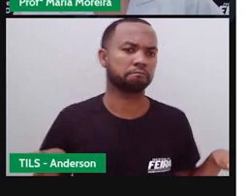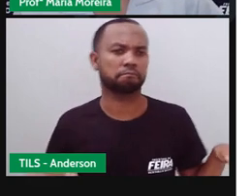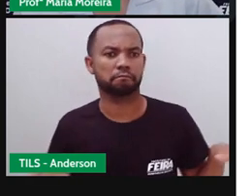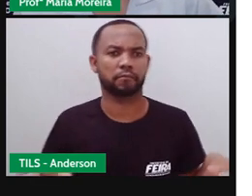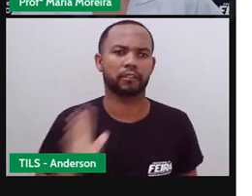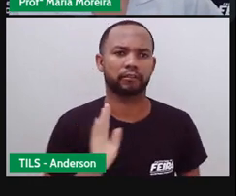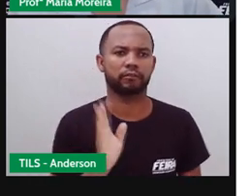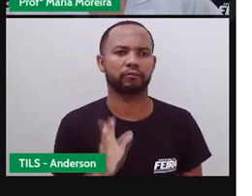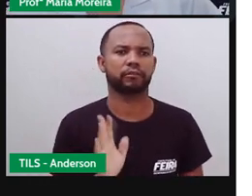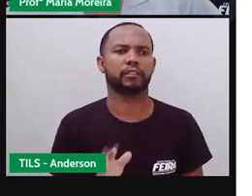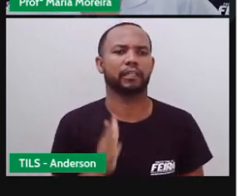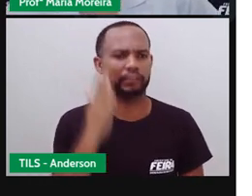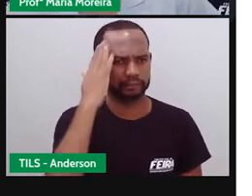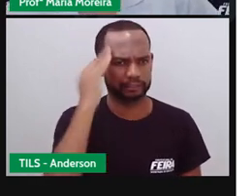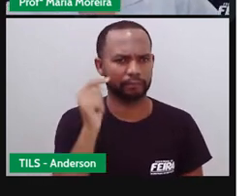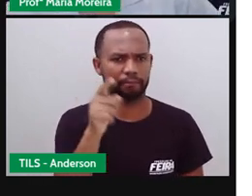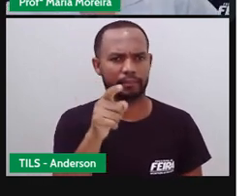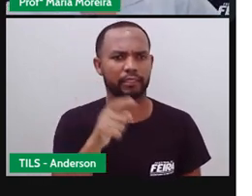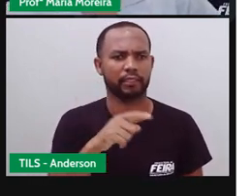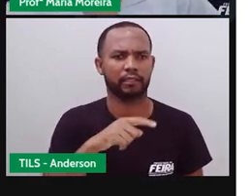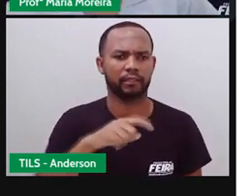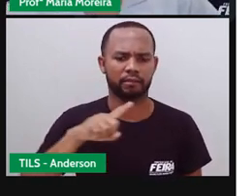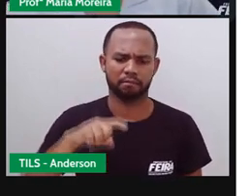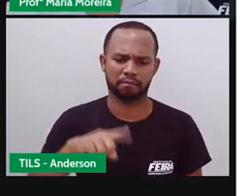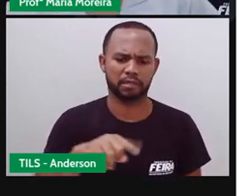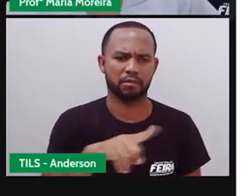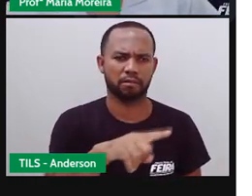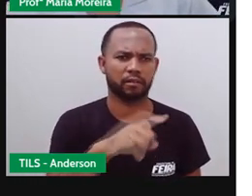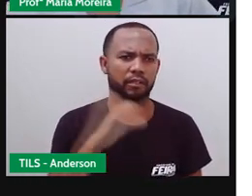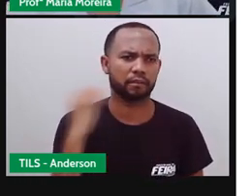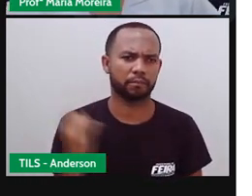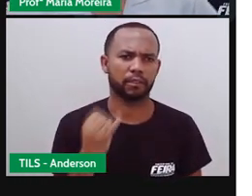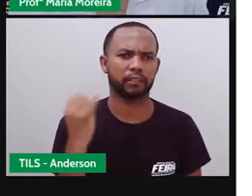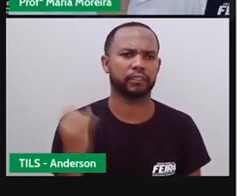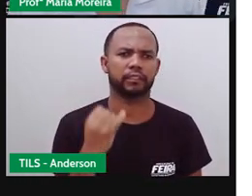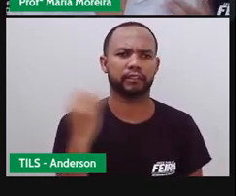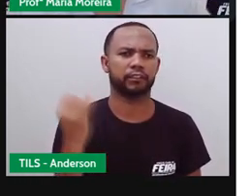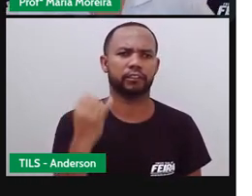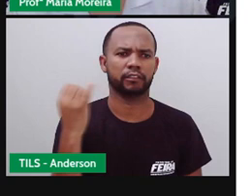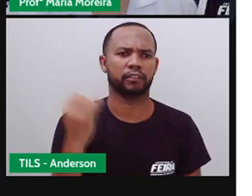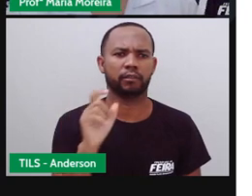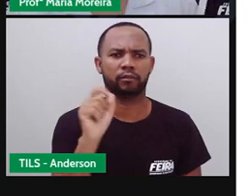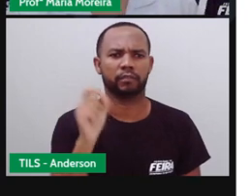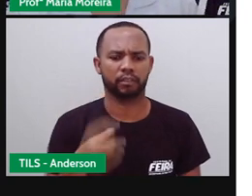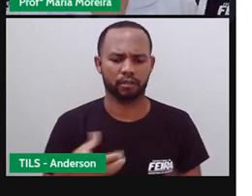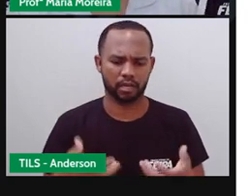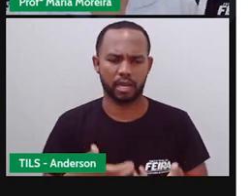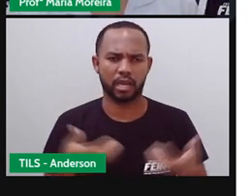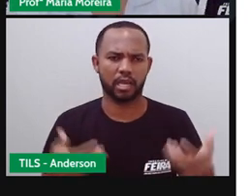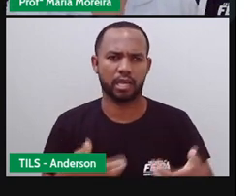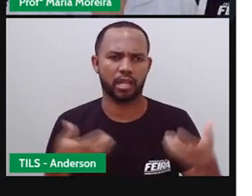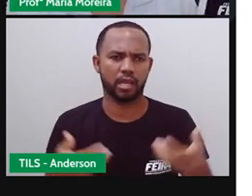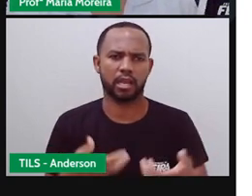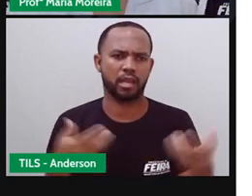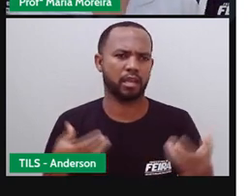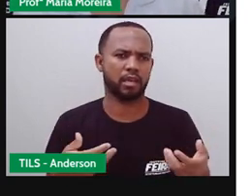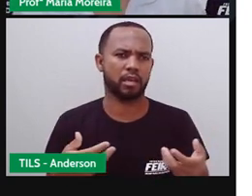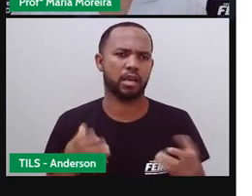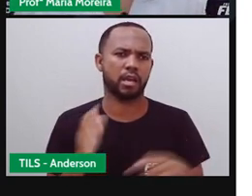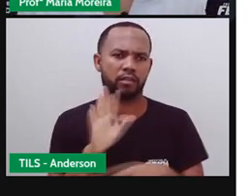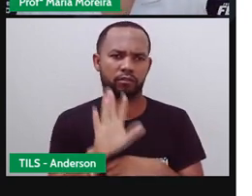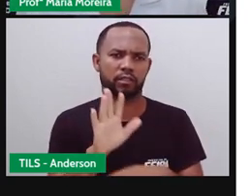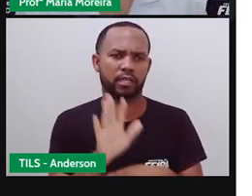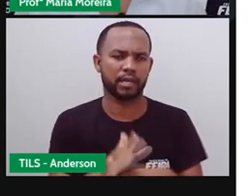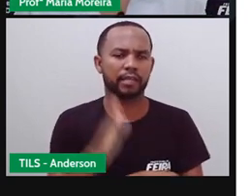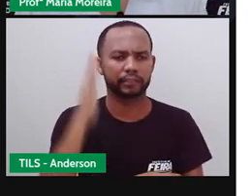respeitava as minhocas porque ela sabia da importância das minhocas para o quê para trazer essa fertilidade para o Rio Nilo